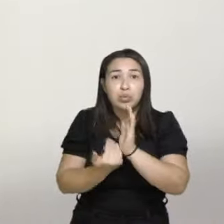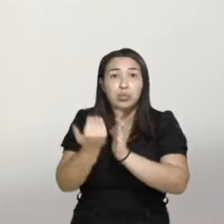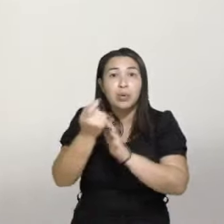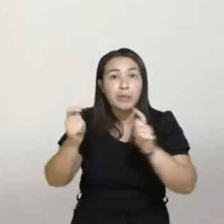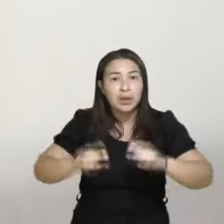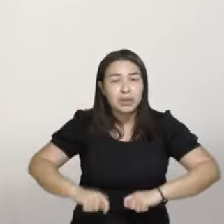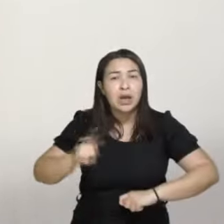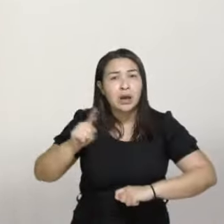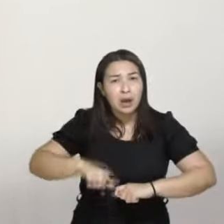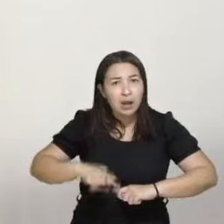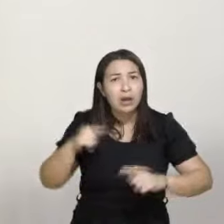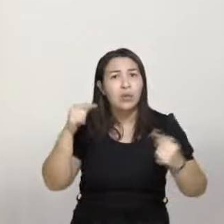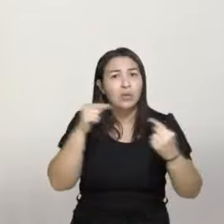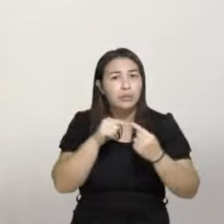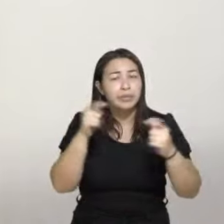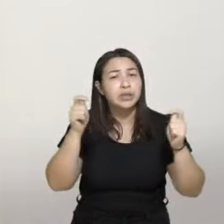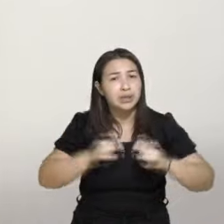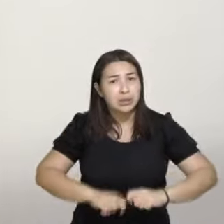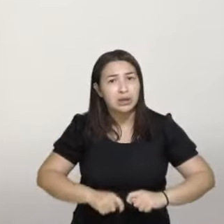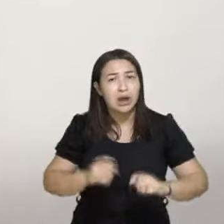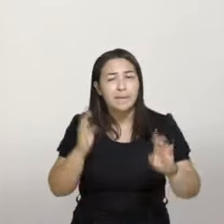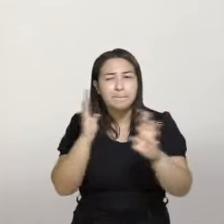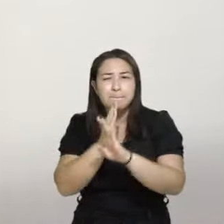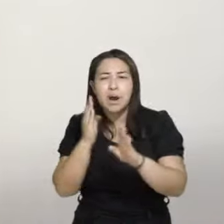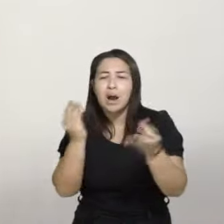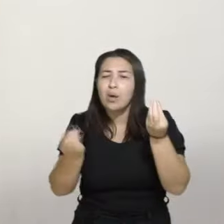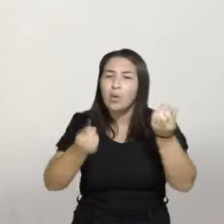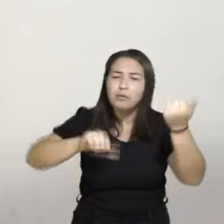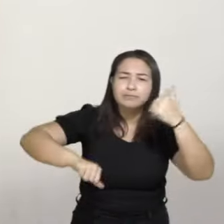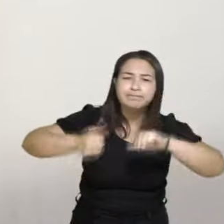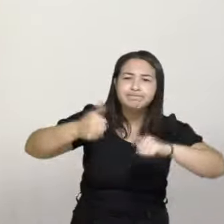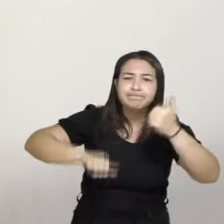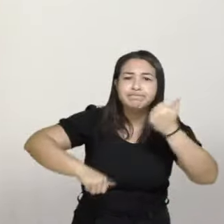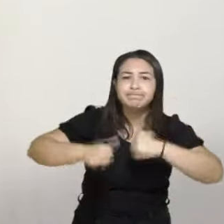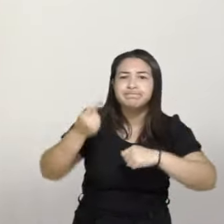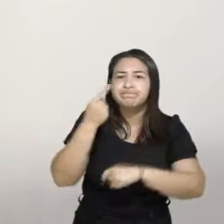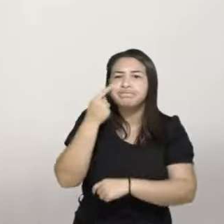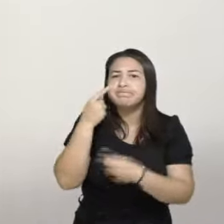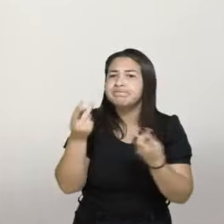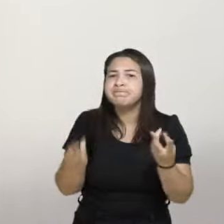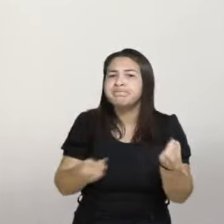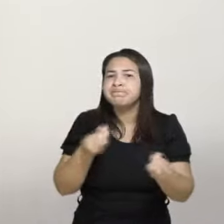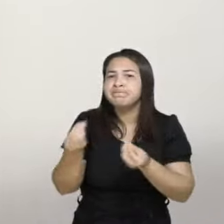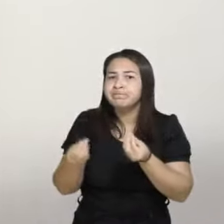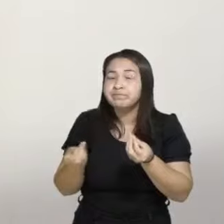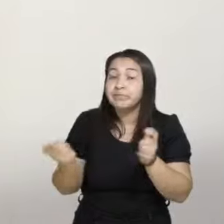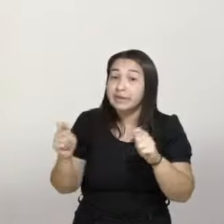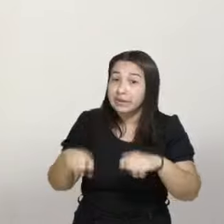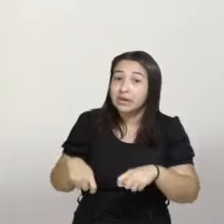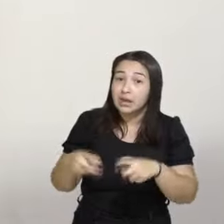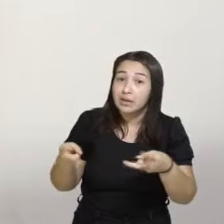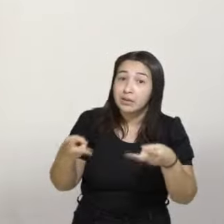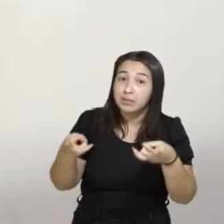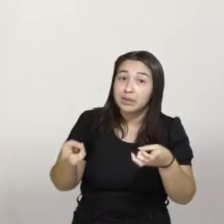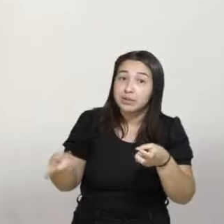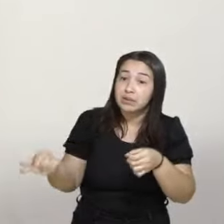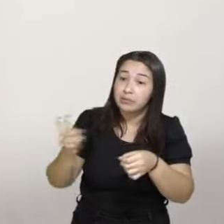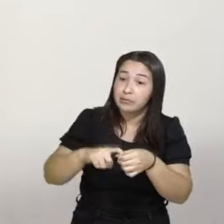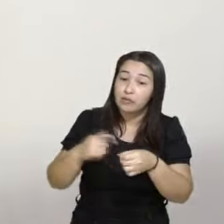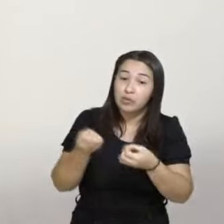Garantidos com instrumentos de monitoramento e de avaliação desses retornos das isenções fiscais e